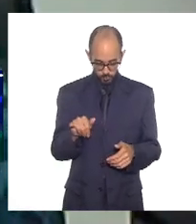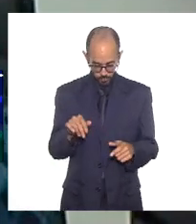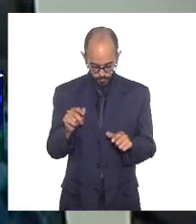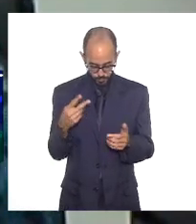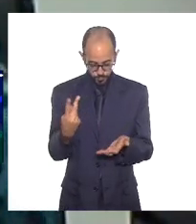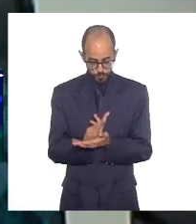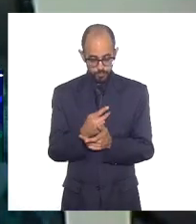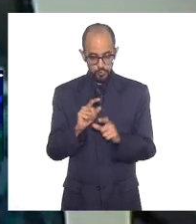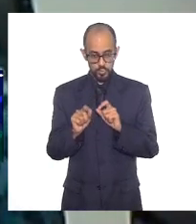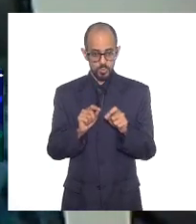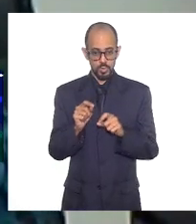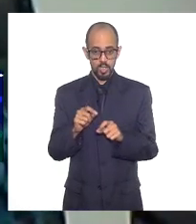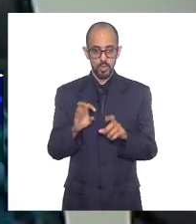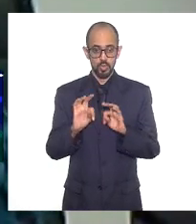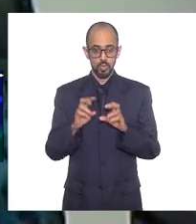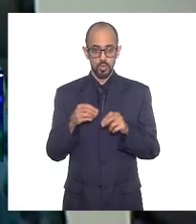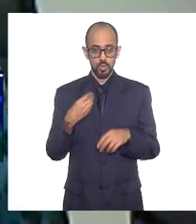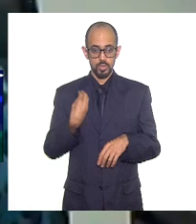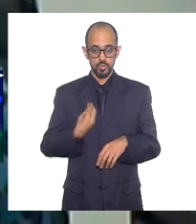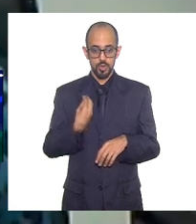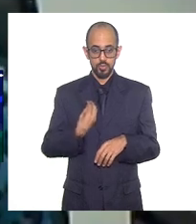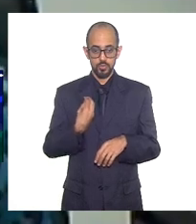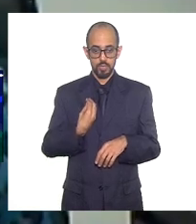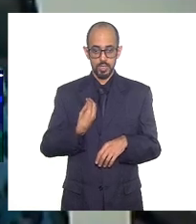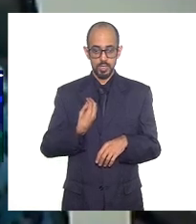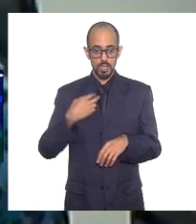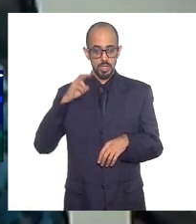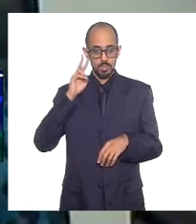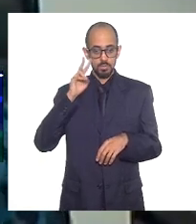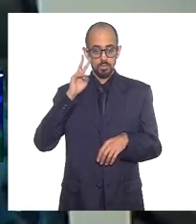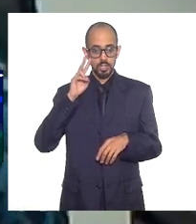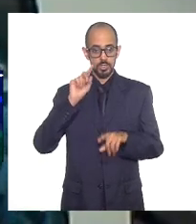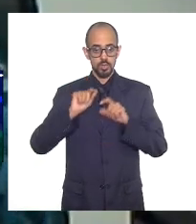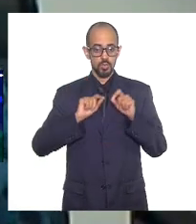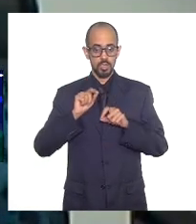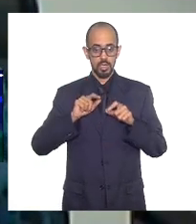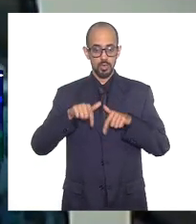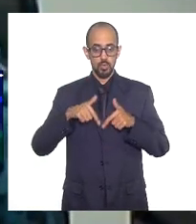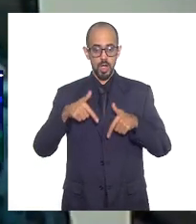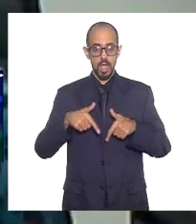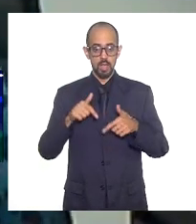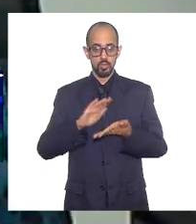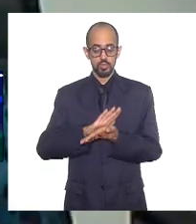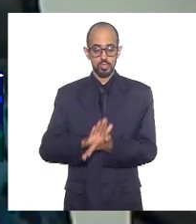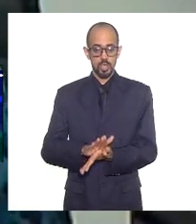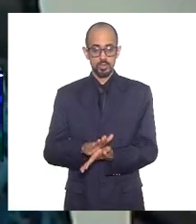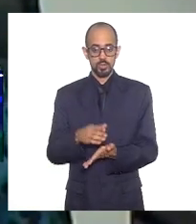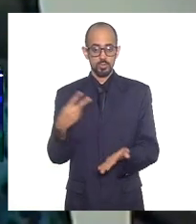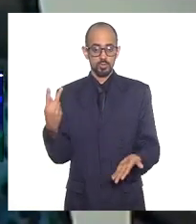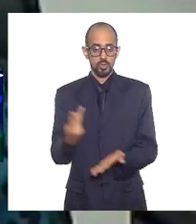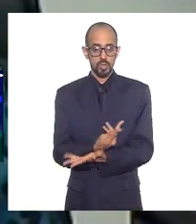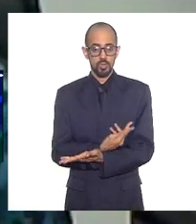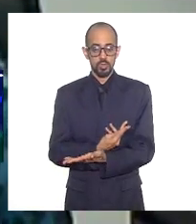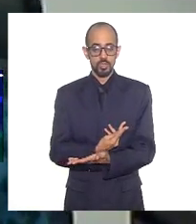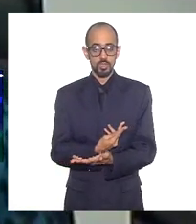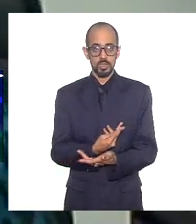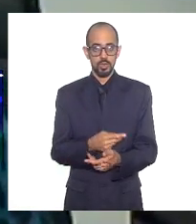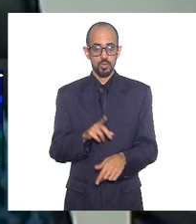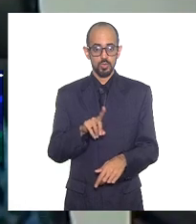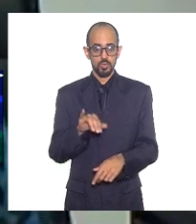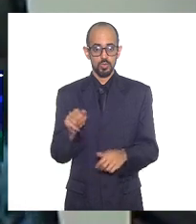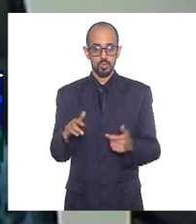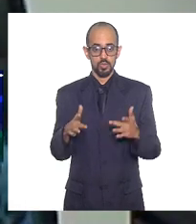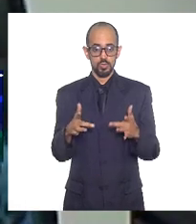durante toda a sua vida, a lembrança do ato de racismo que foi vítima no Dia